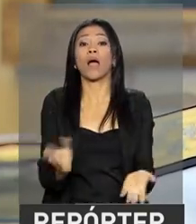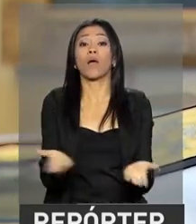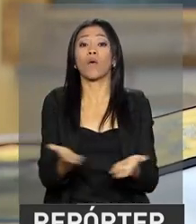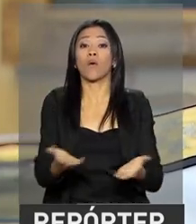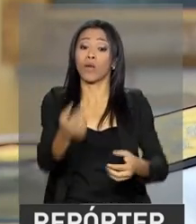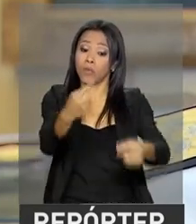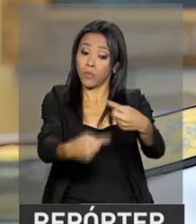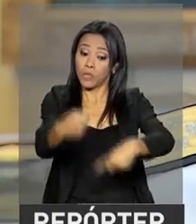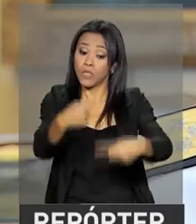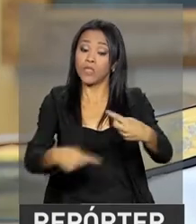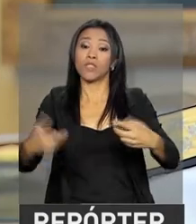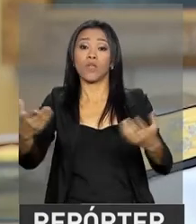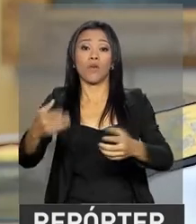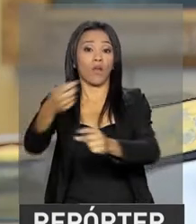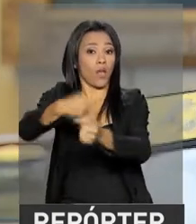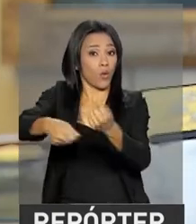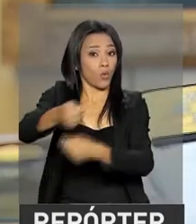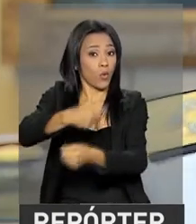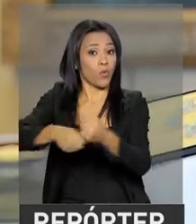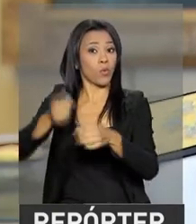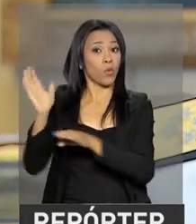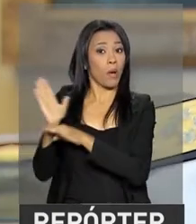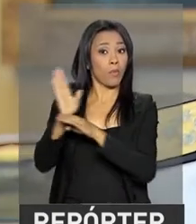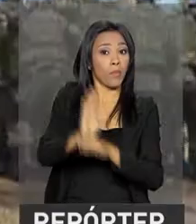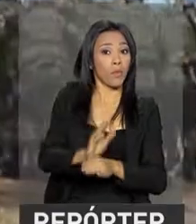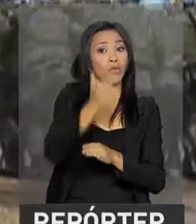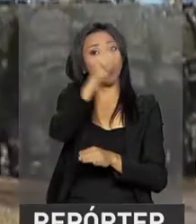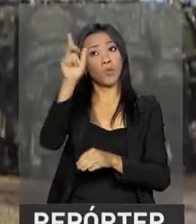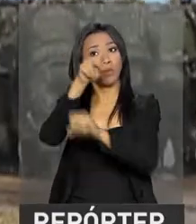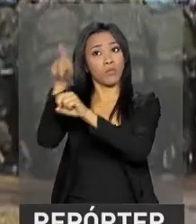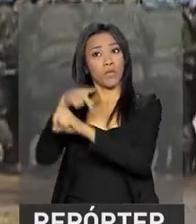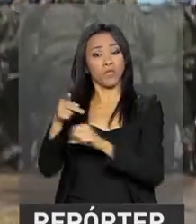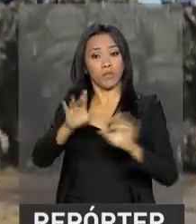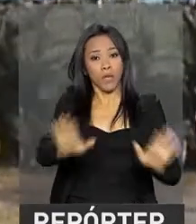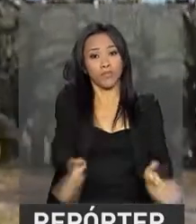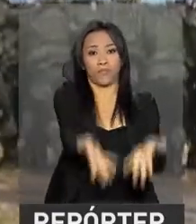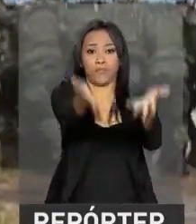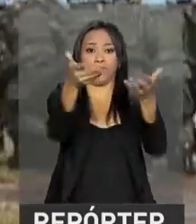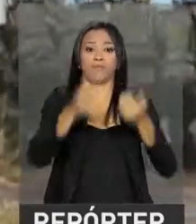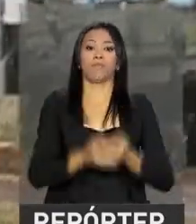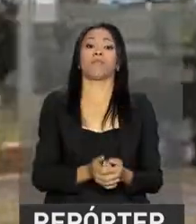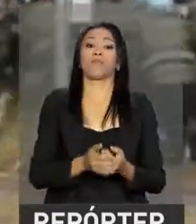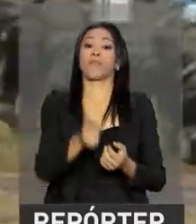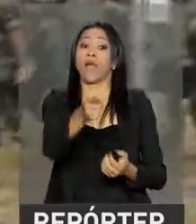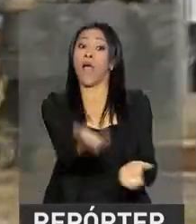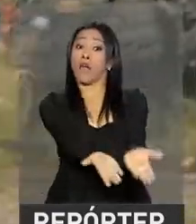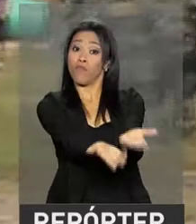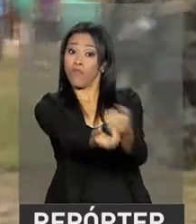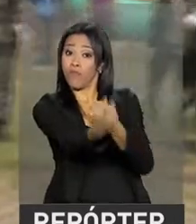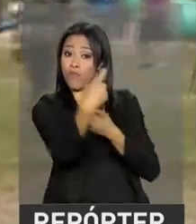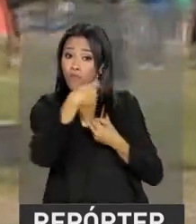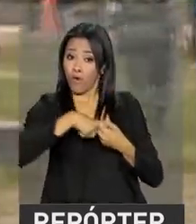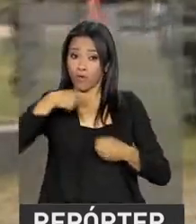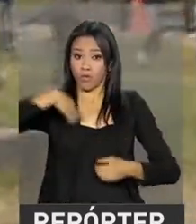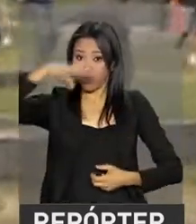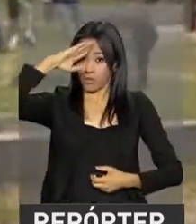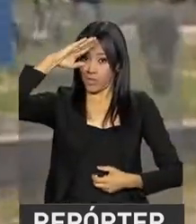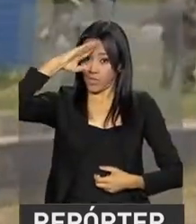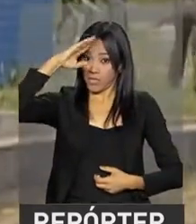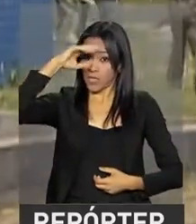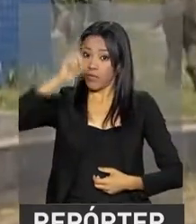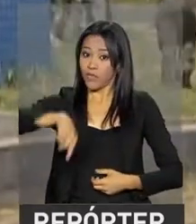econômico o antigo árbitro internacional que vai continuar essa jovem a retirada dos militares teve como condição o treinamento da polícia